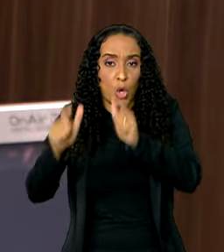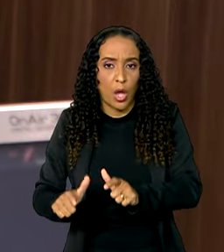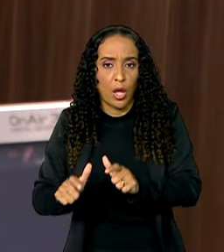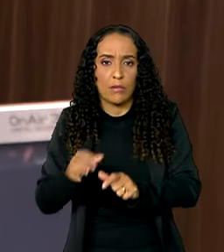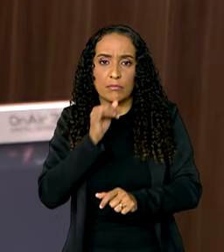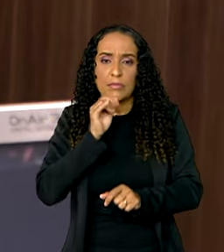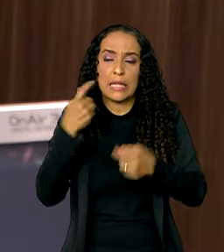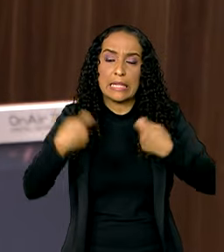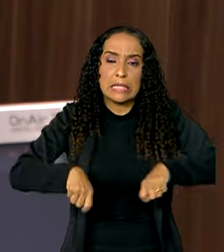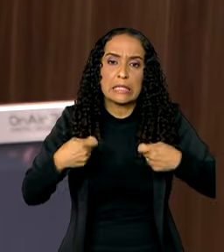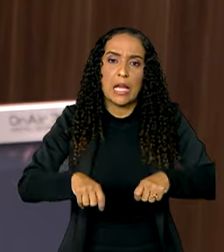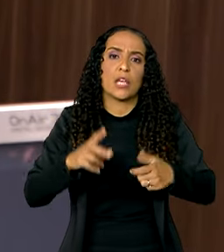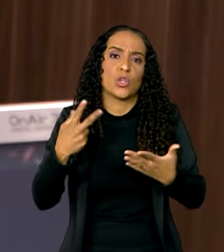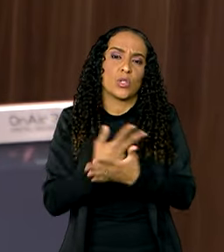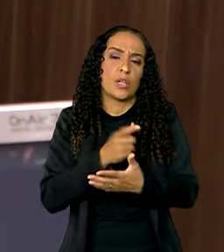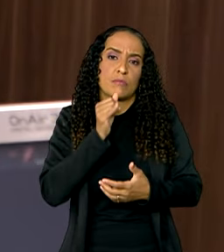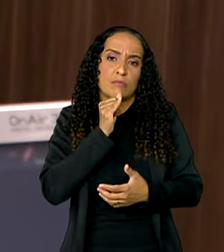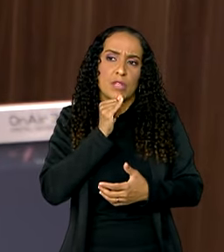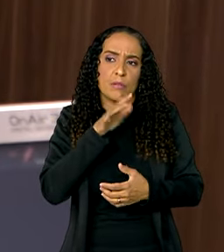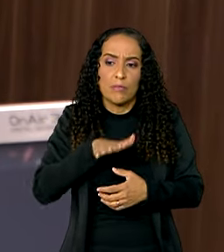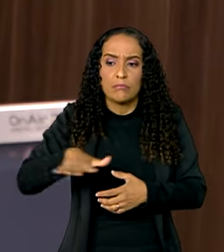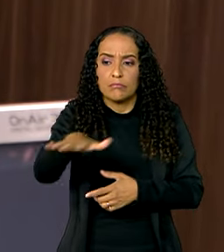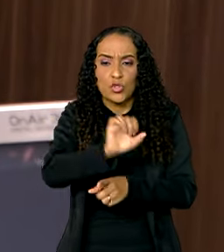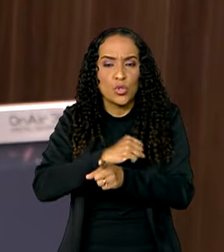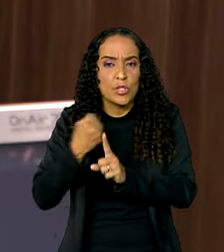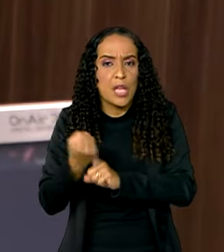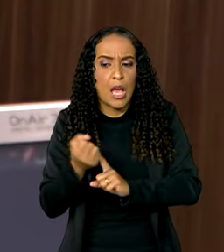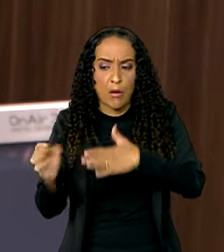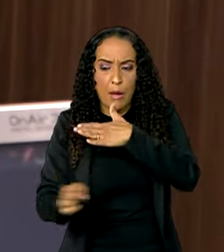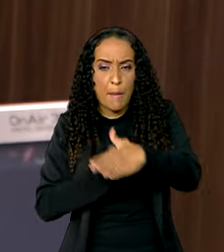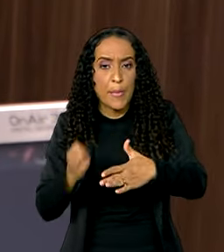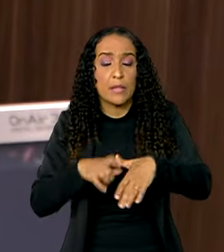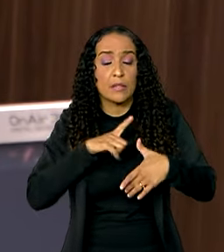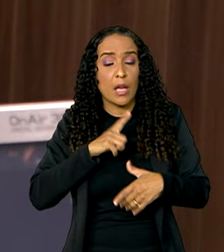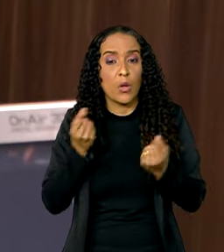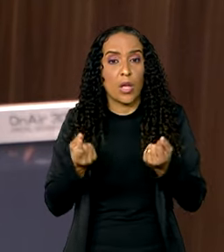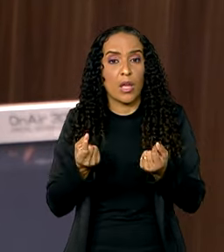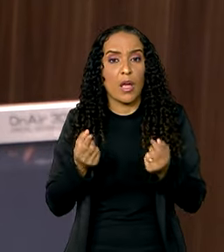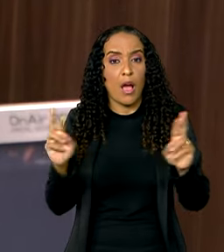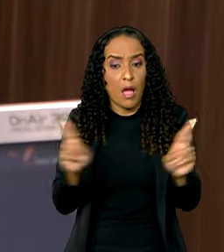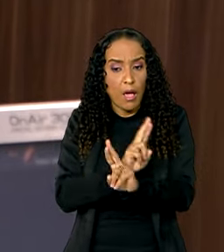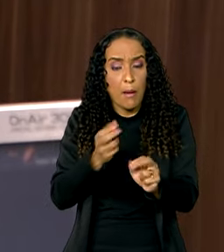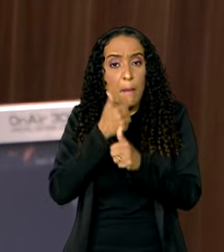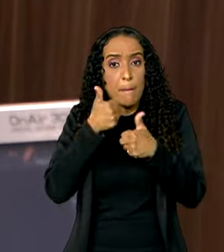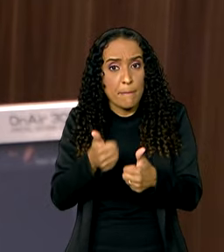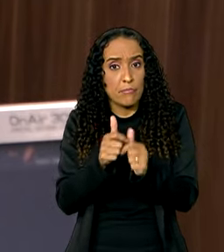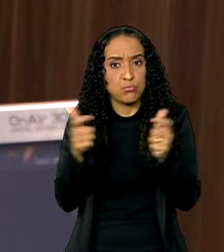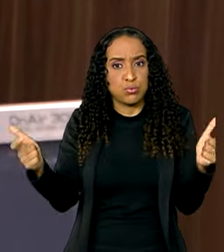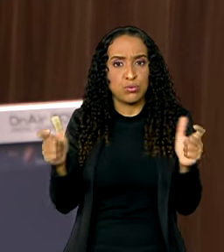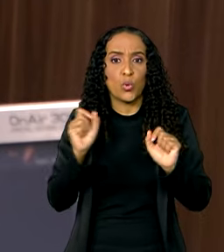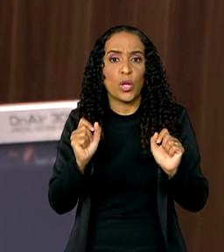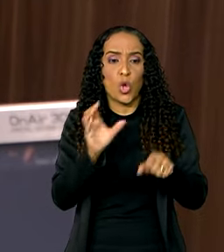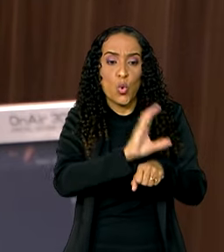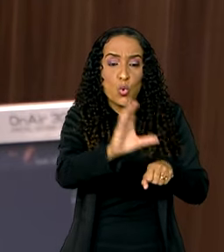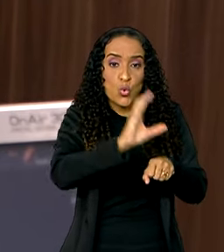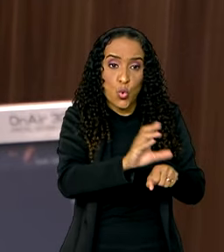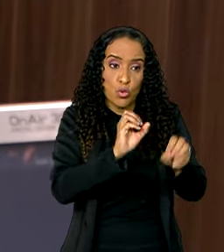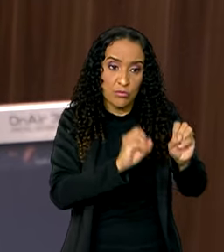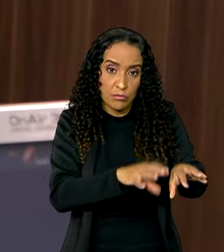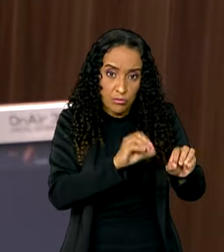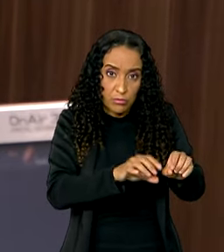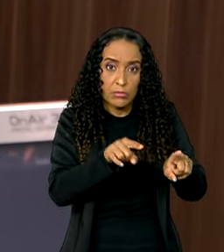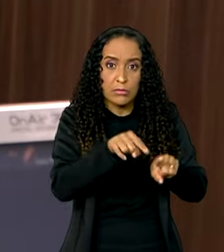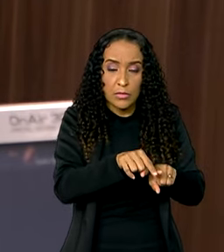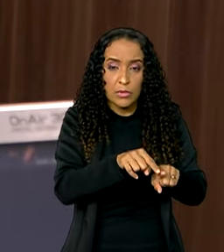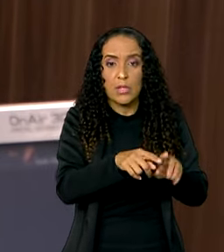né é uma demanda que acontece ali do arranjo social de uma empresa Então existe uma correlação muito grande entre os cursos ofertados